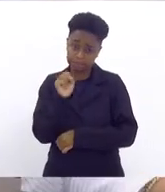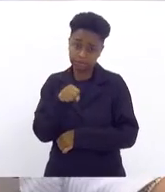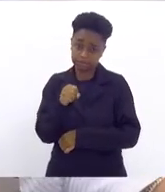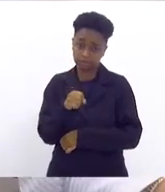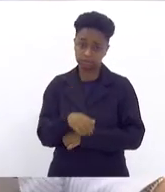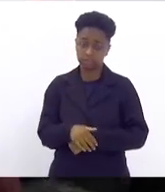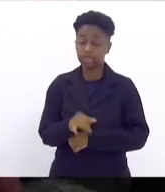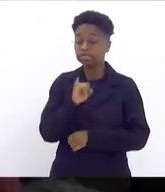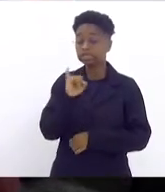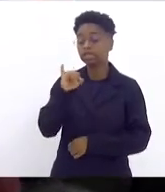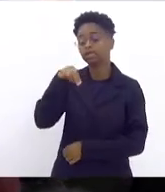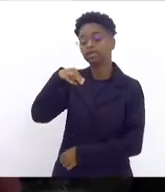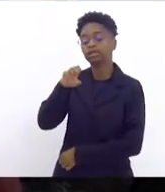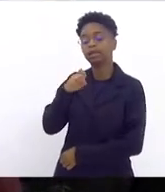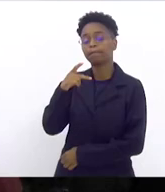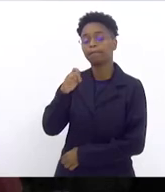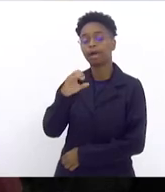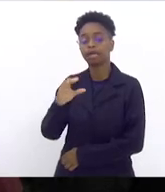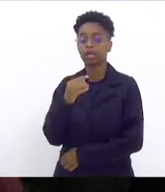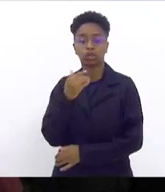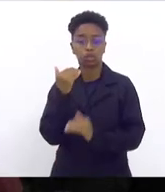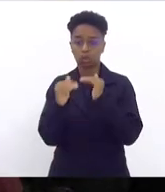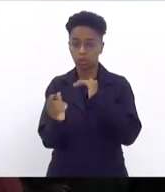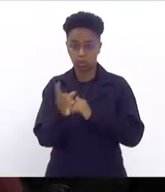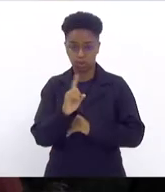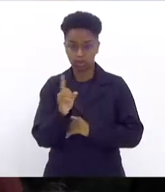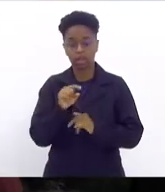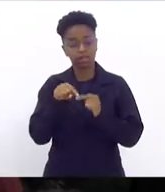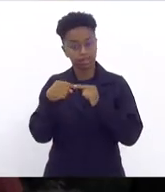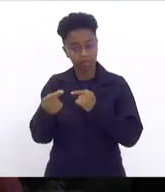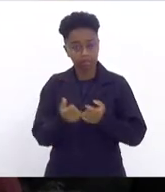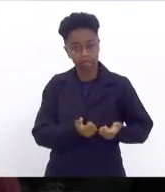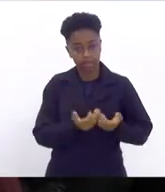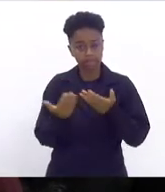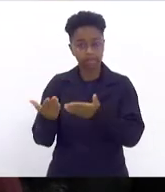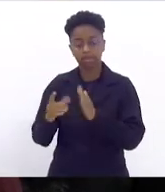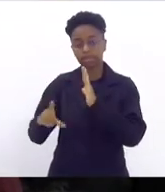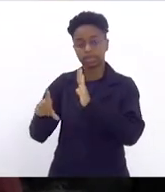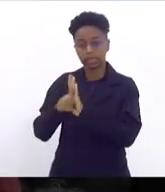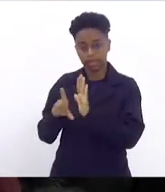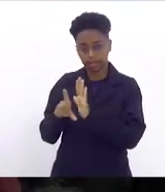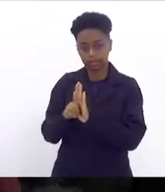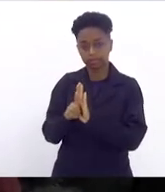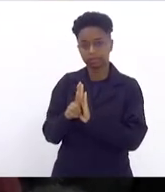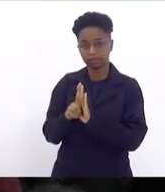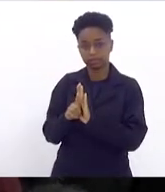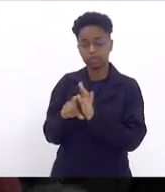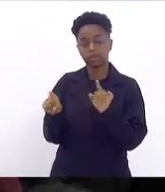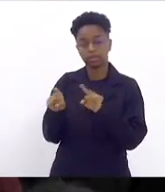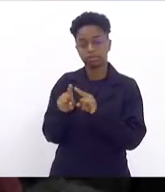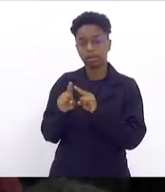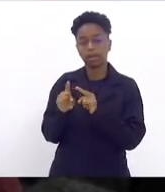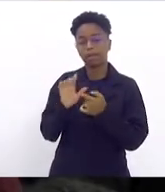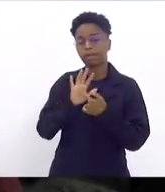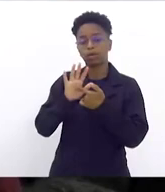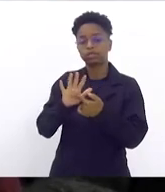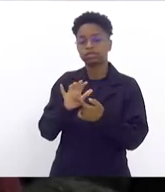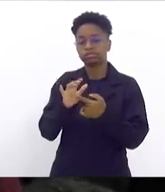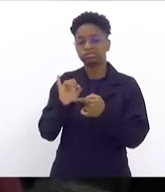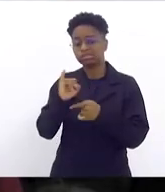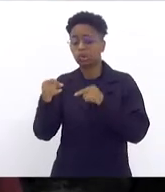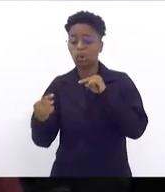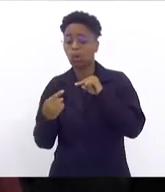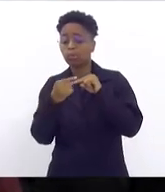se o INEPAC não concordar, eles vão devolver já uma lei e vão contestar a constitucionalidade da lei, dizendo no que TJ. Eles